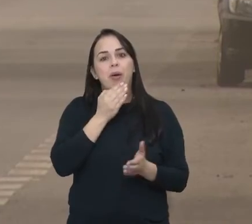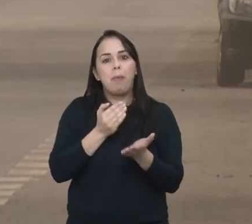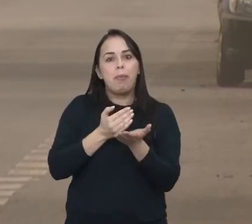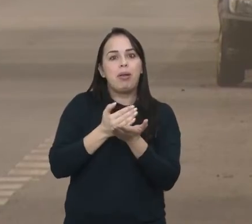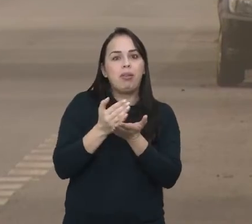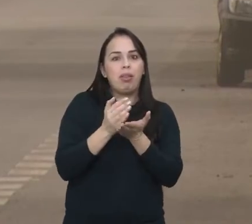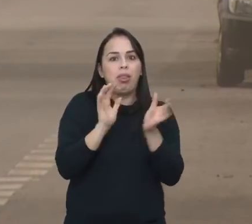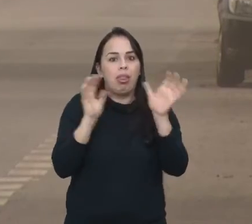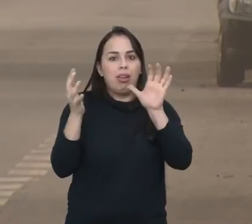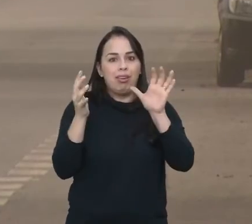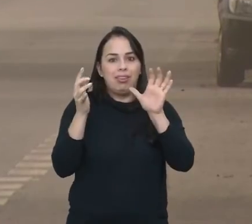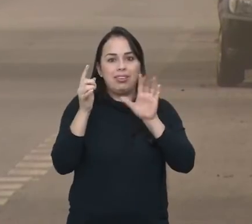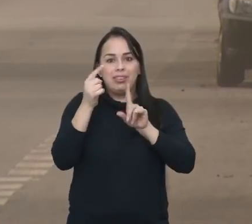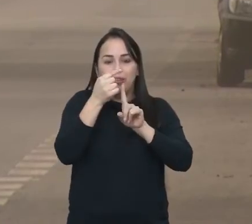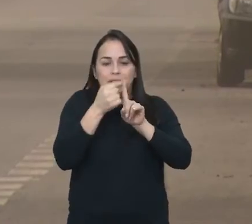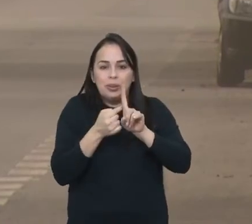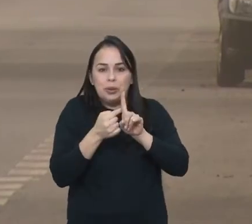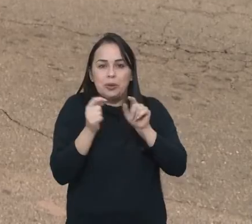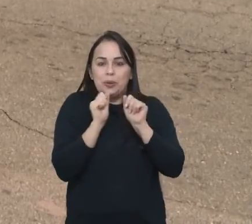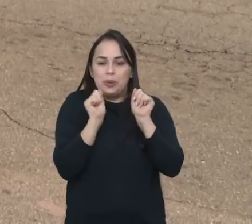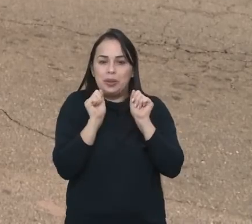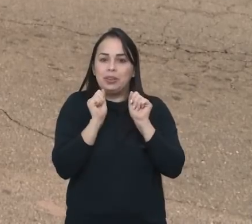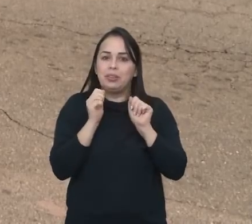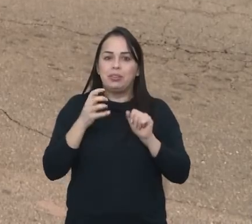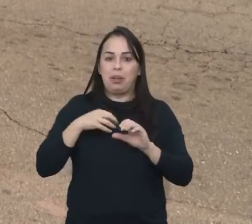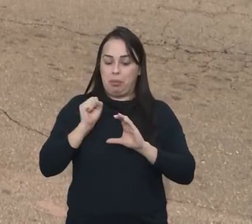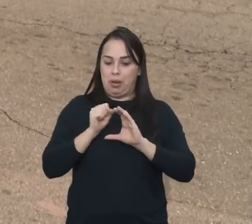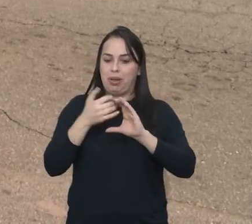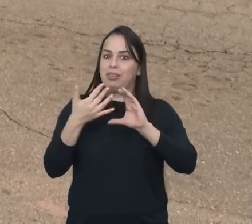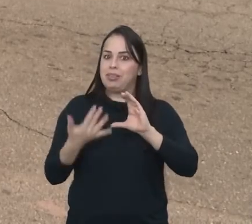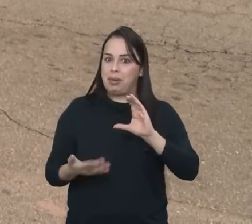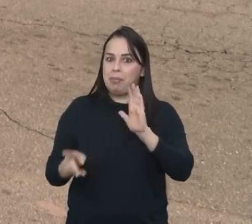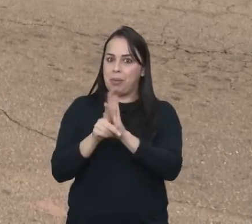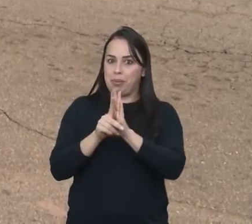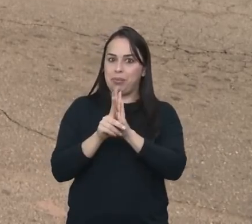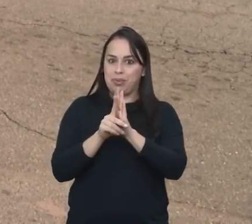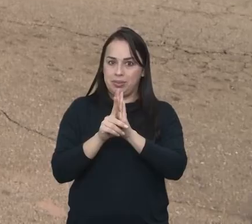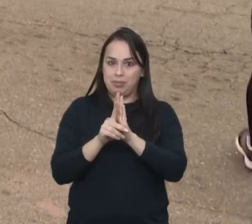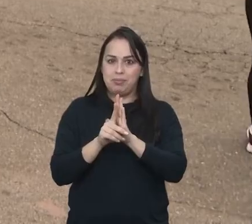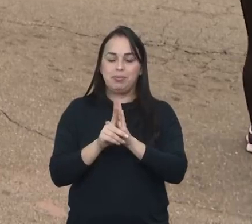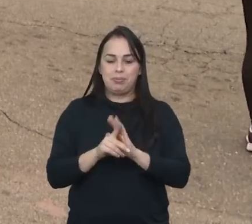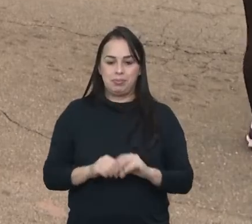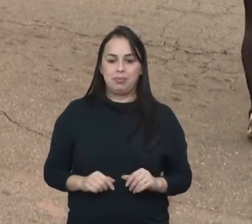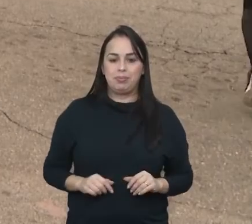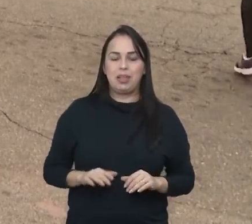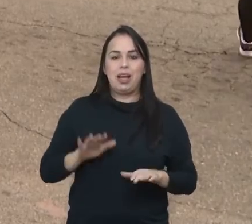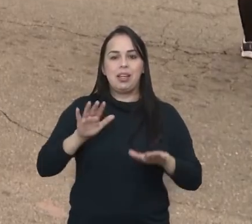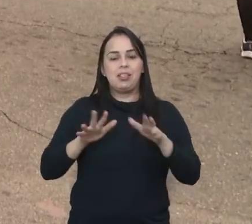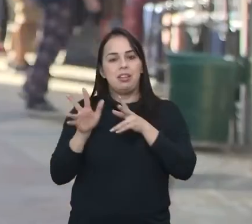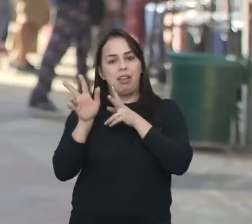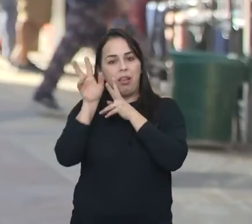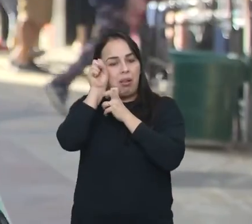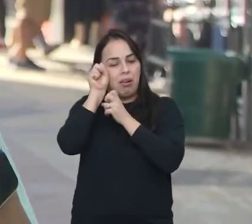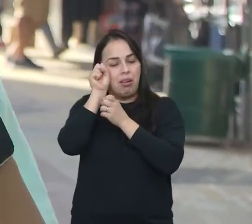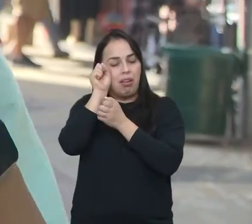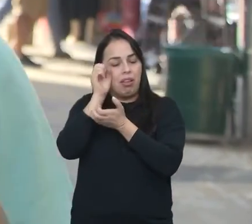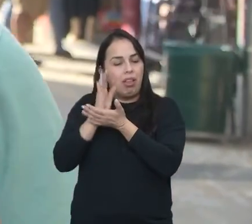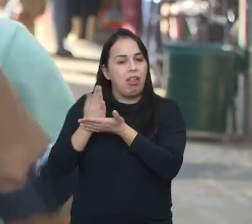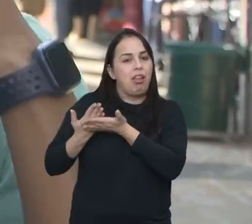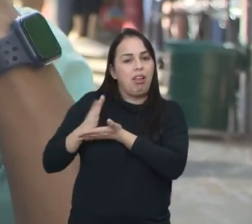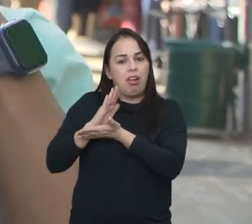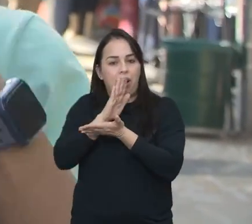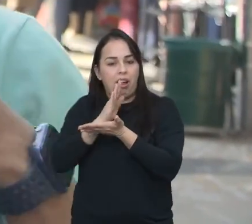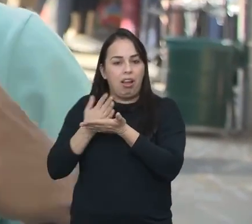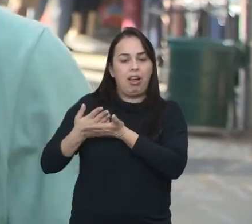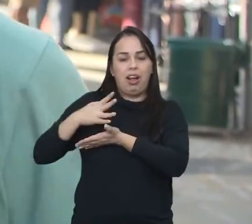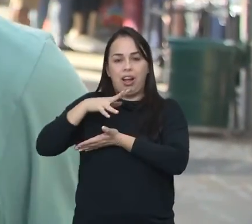bastante conhecido. Com a chegada do inverno, surgem alguns sintomas característicos desta época do ano. Nossa, na hora de dormir